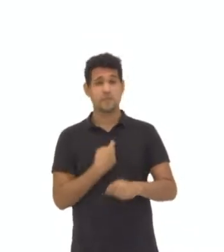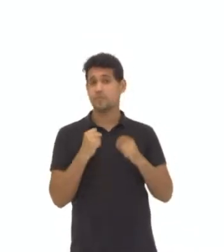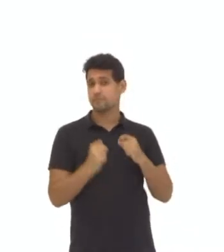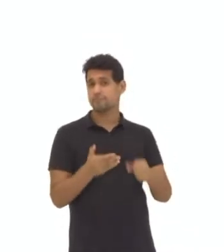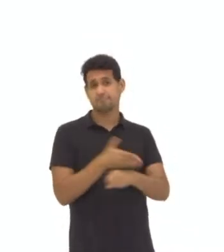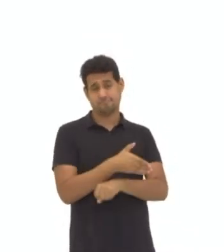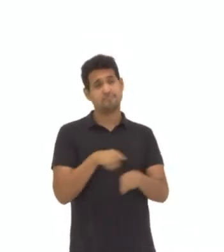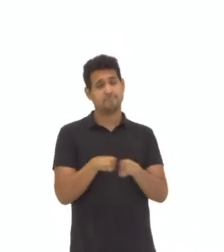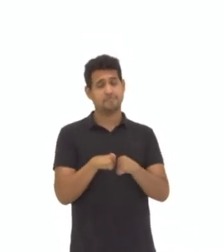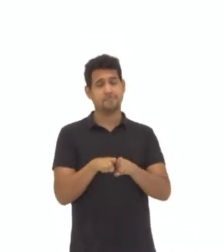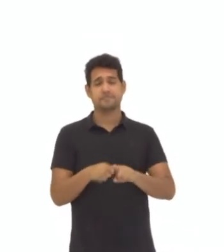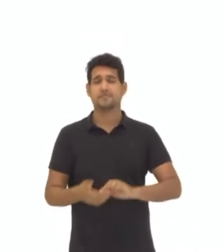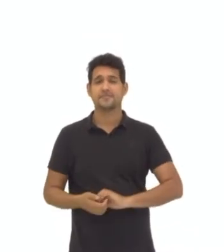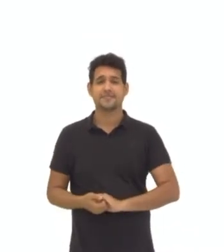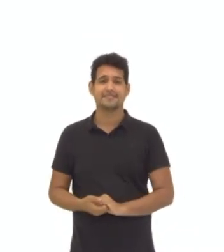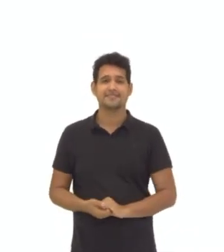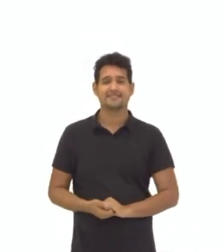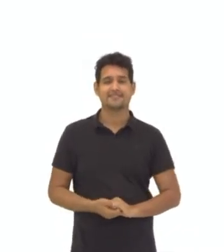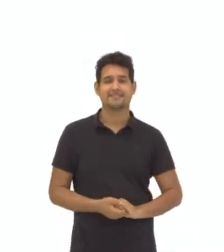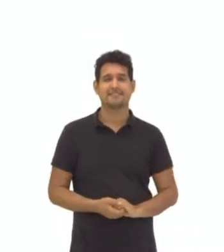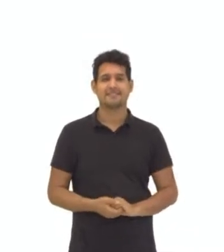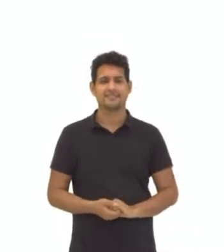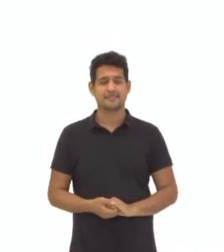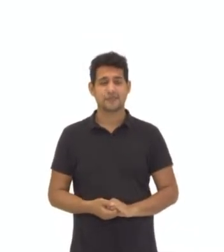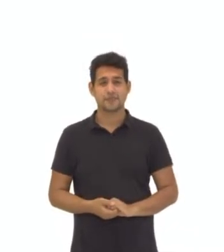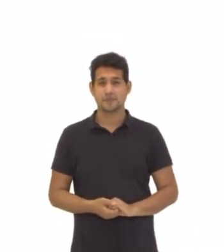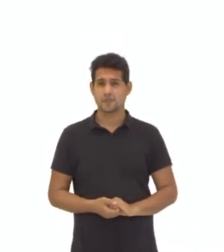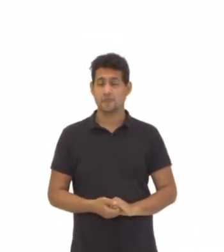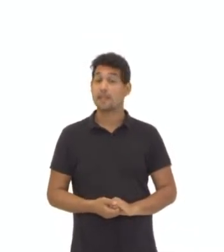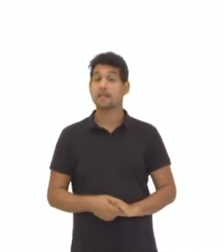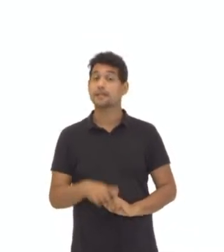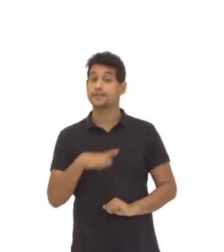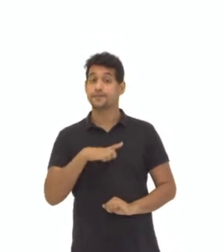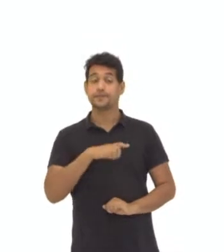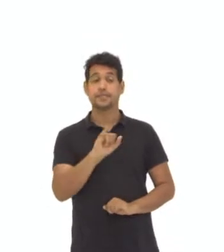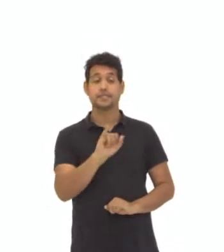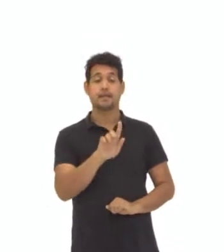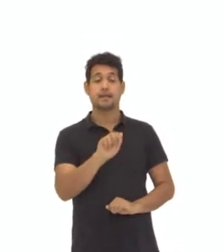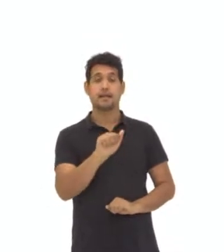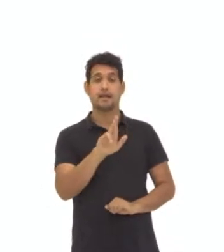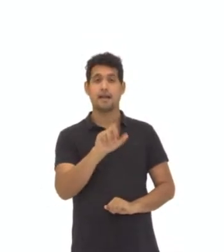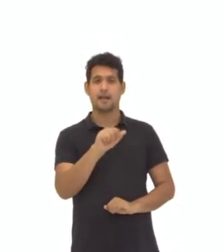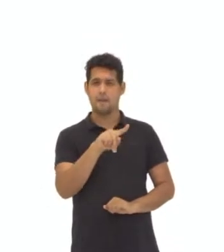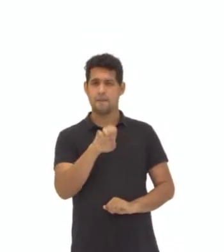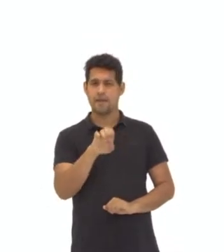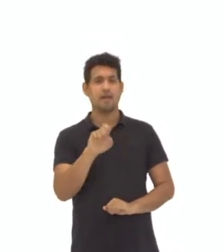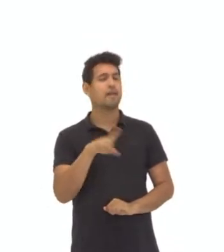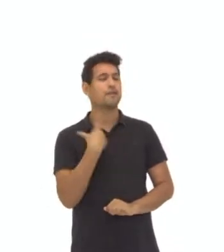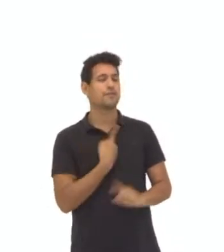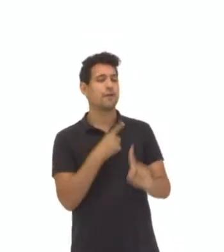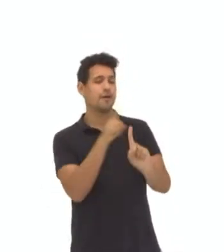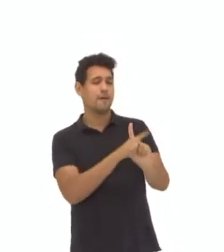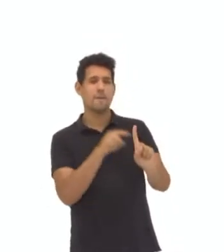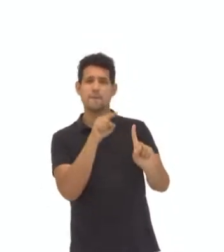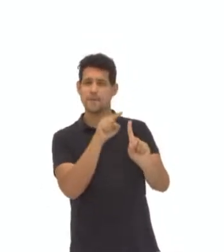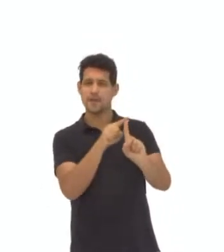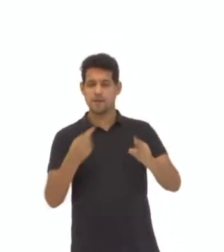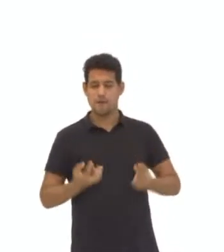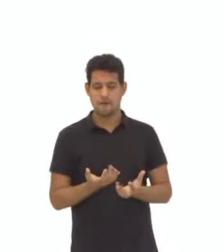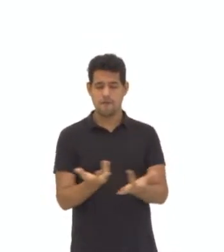é criança, o mundo é apenas um grande parque de diversões. E são essas as primeiras lembranças